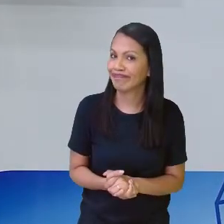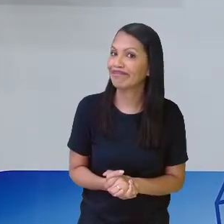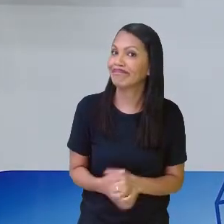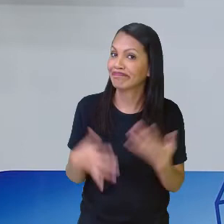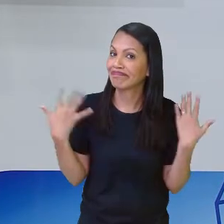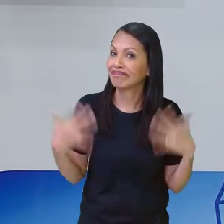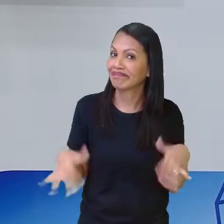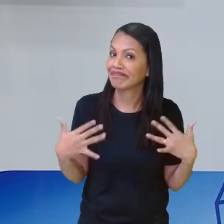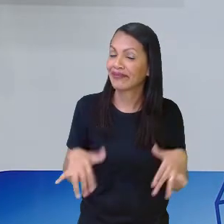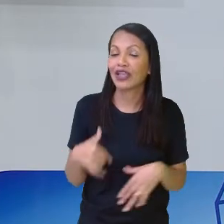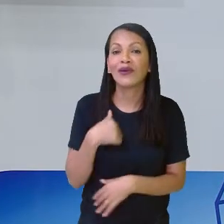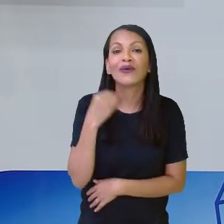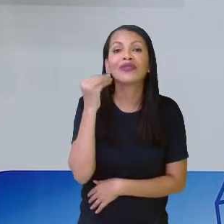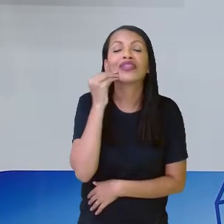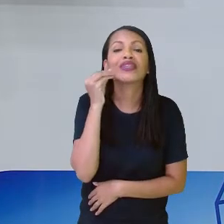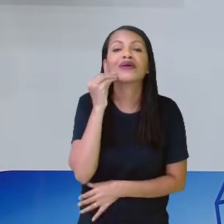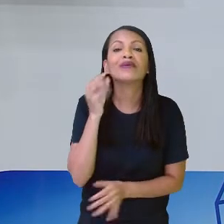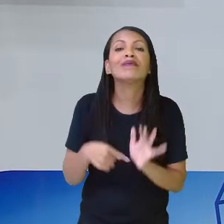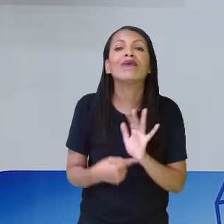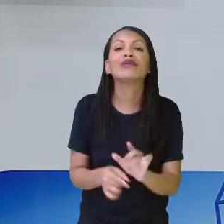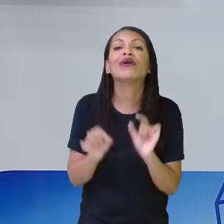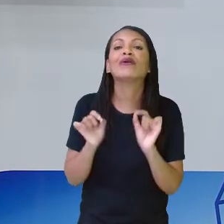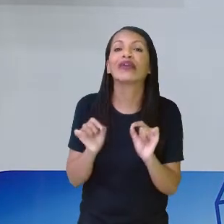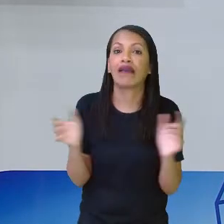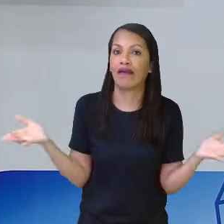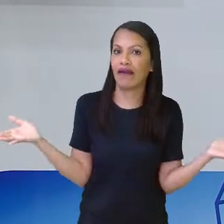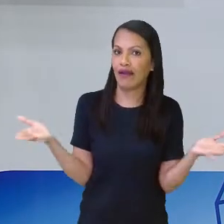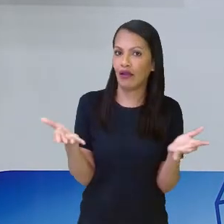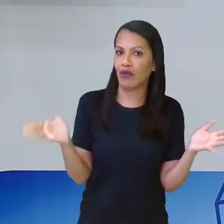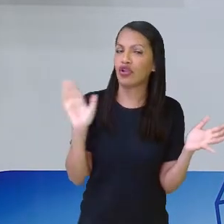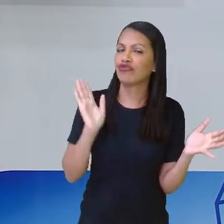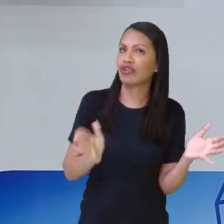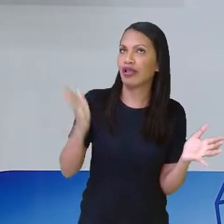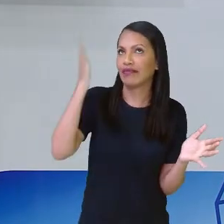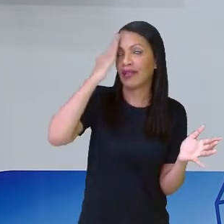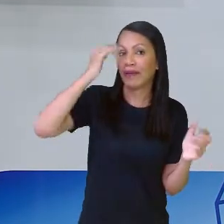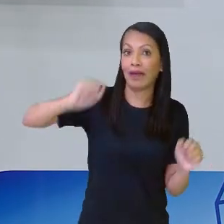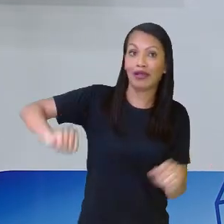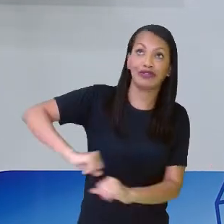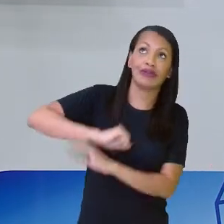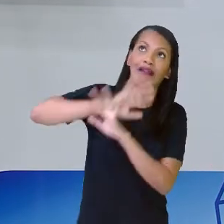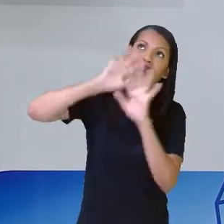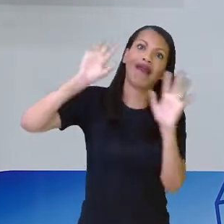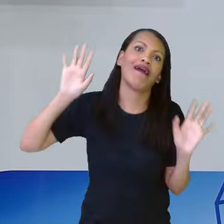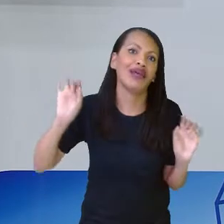E aí, o que eu estou tentando representar? Agora já dá para a gente identificar, ainda não? E aí?